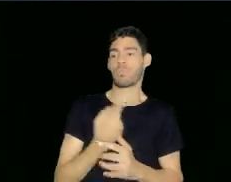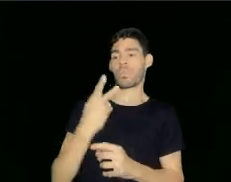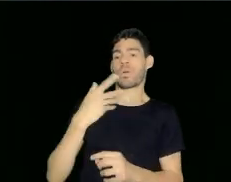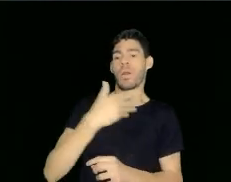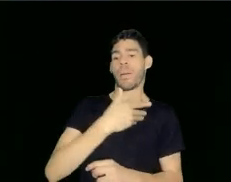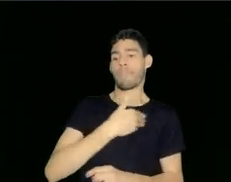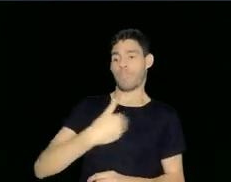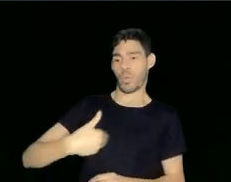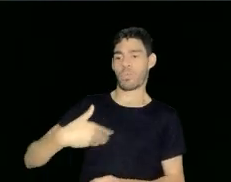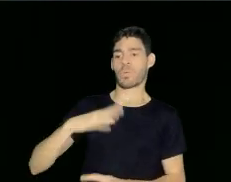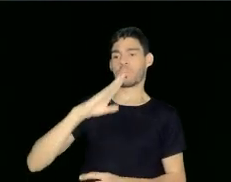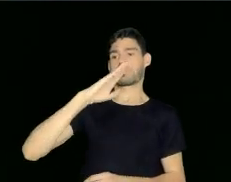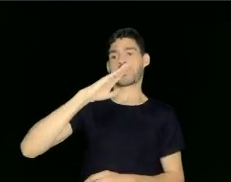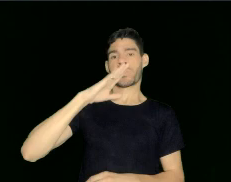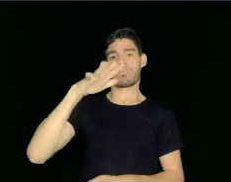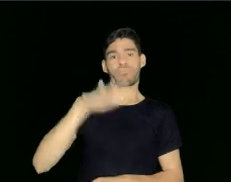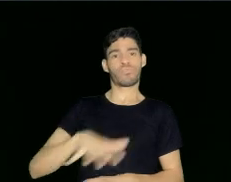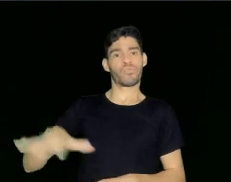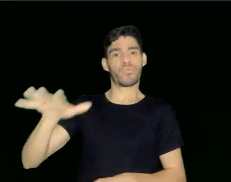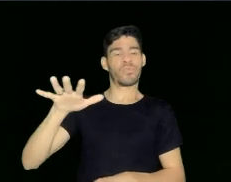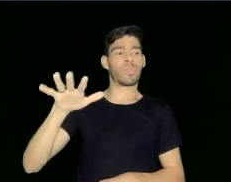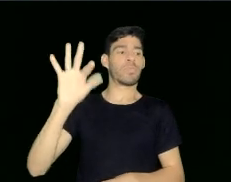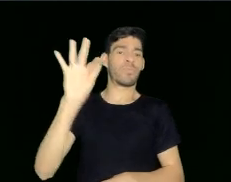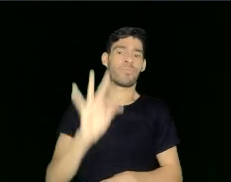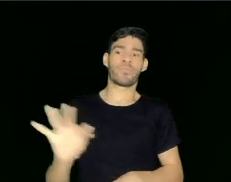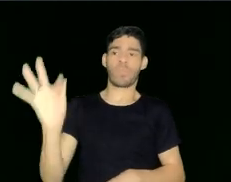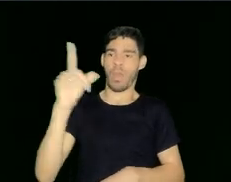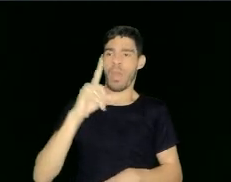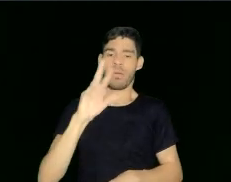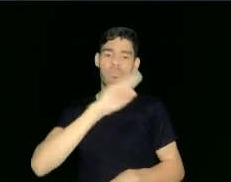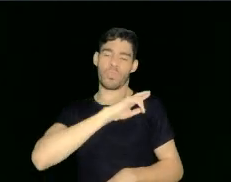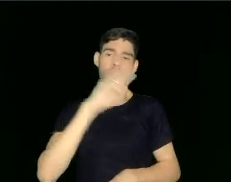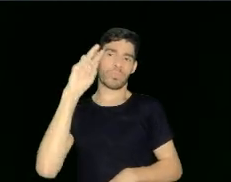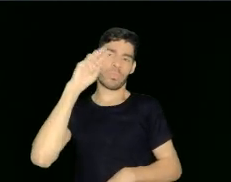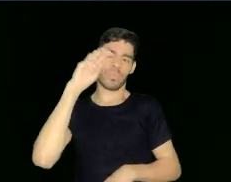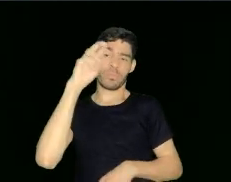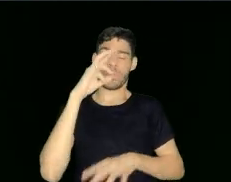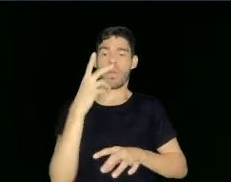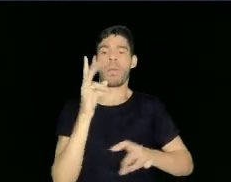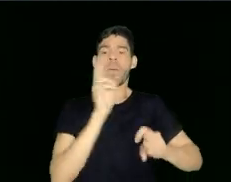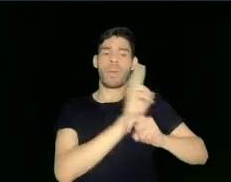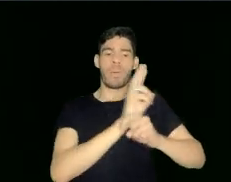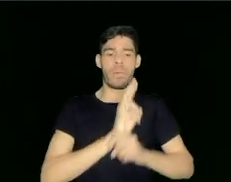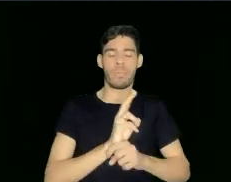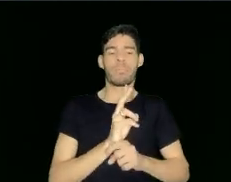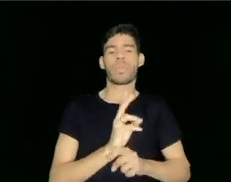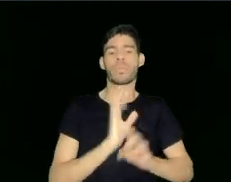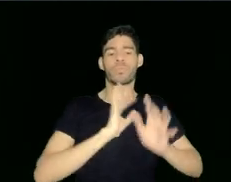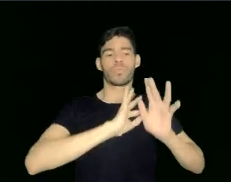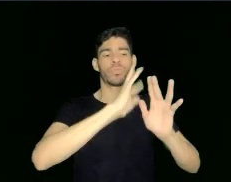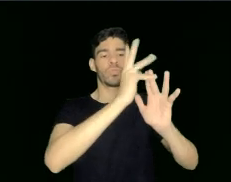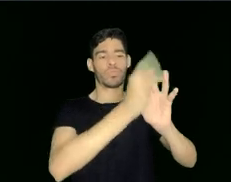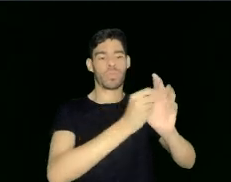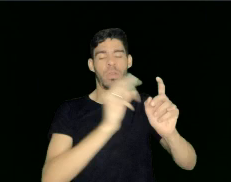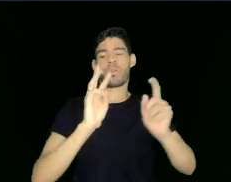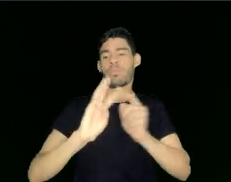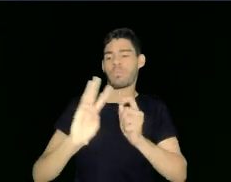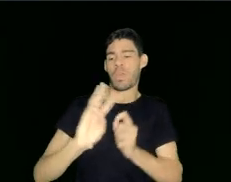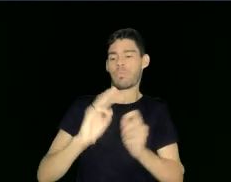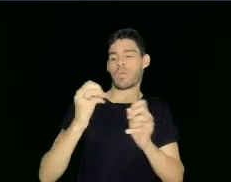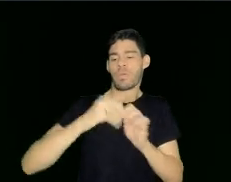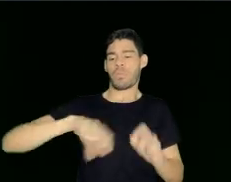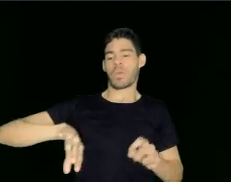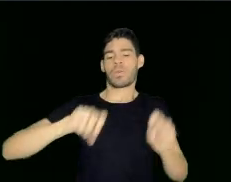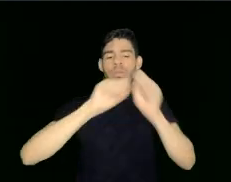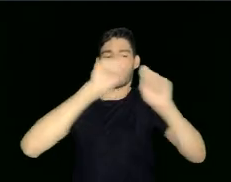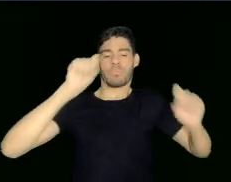floresta que está ocorrendo e a omissão do poder público e dos órgãos federais incumbidos de fiscalizar, proteger a floresta e os